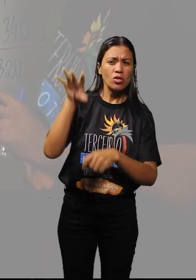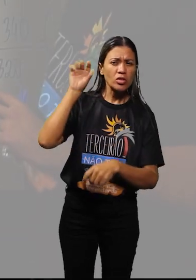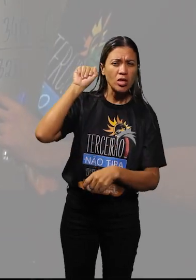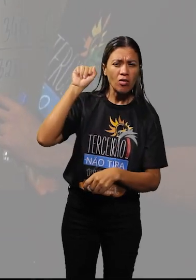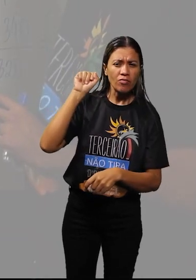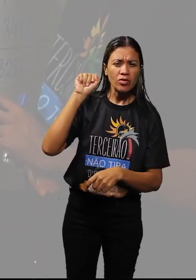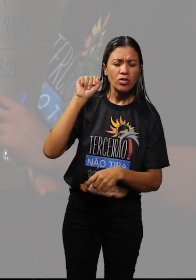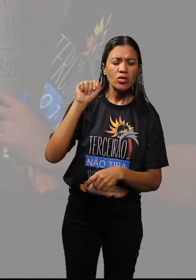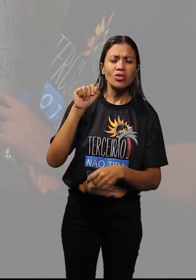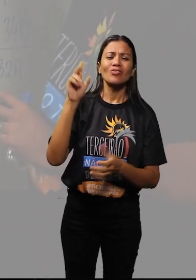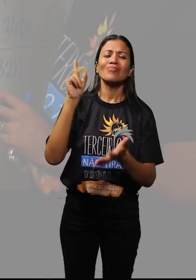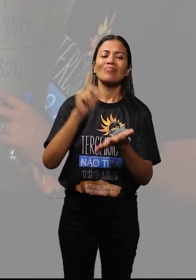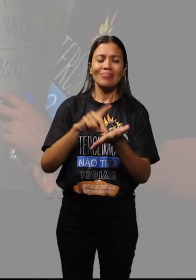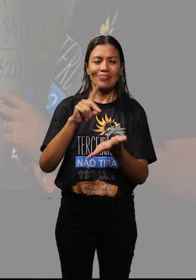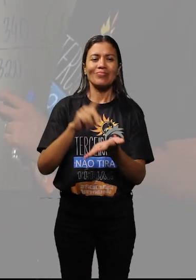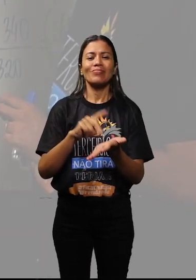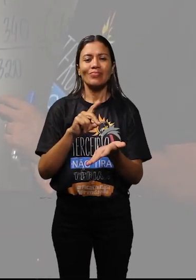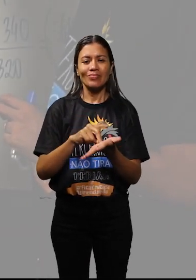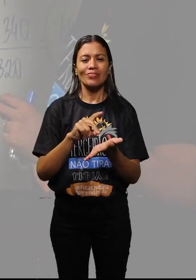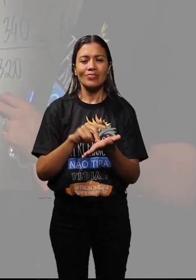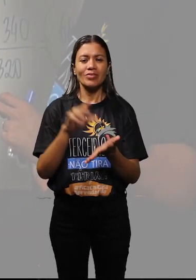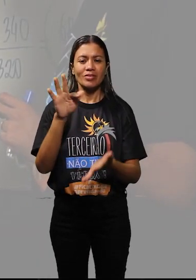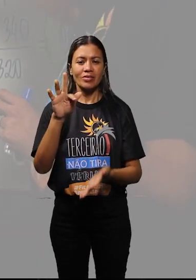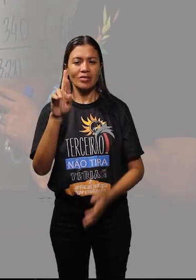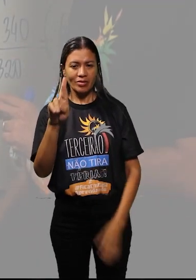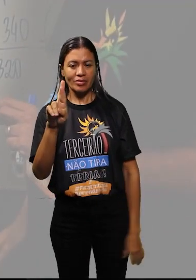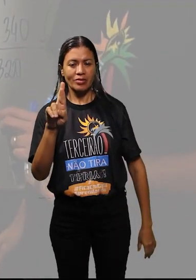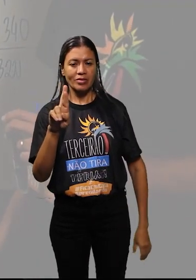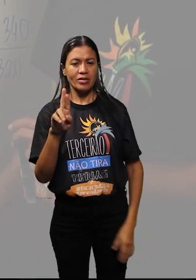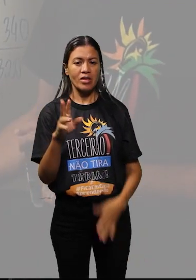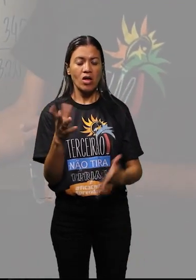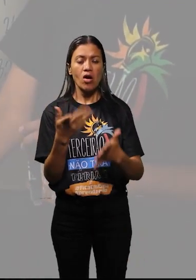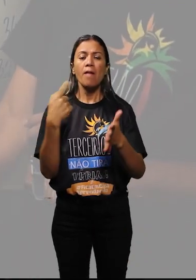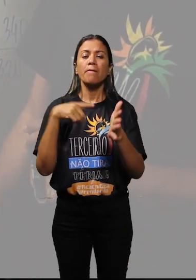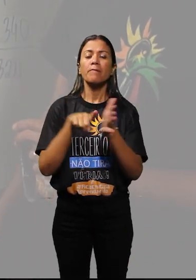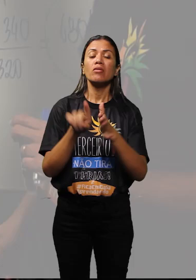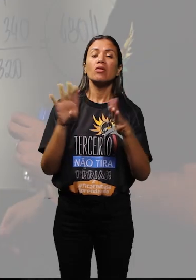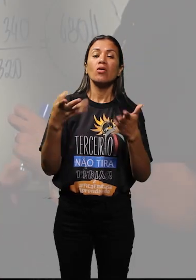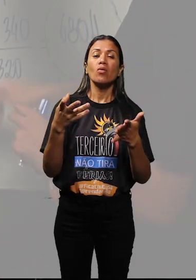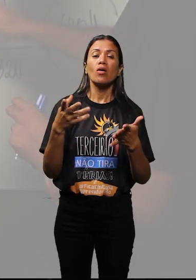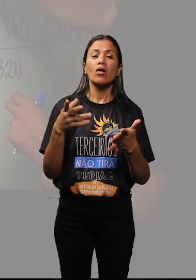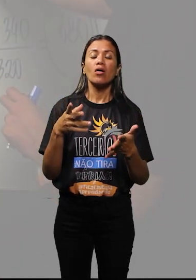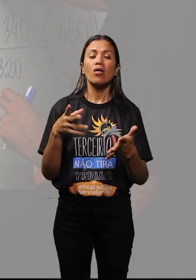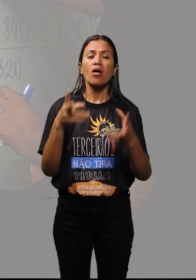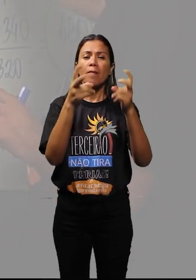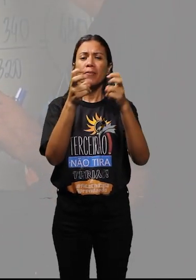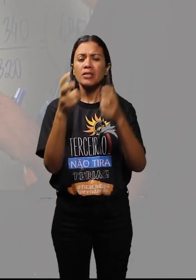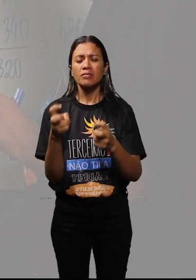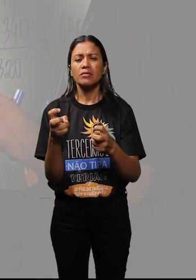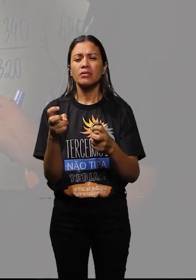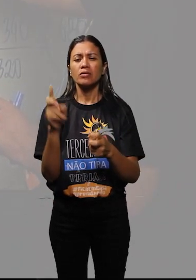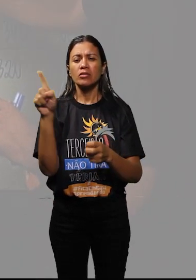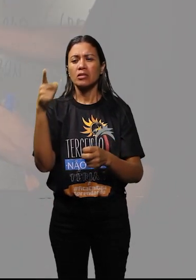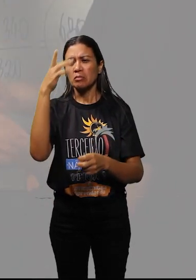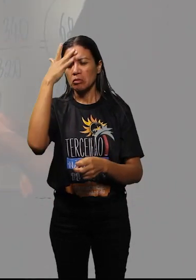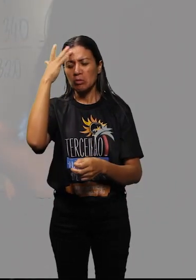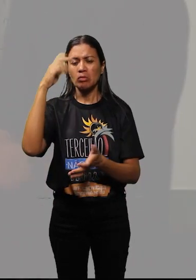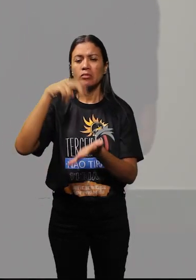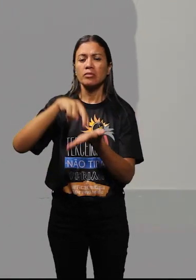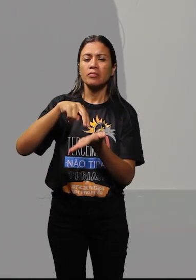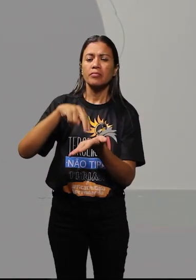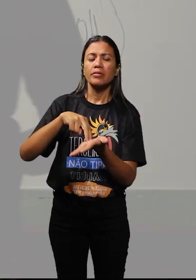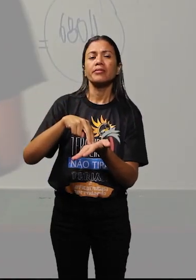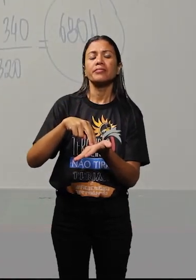frequência original dela, que eu chamo de FR, que é a frequência real. E aí ele pergunta qual é a frequência aparente. Qual é a frequência aparente que eu vou determinar?